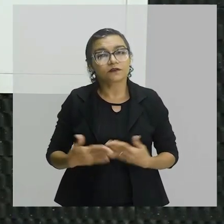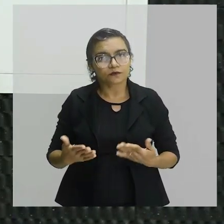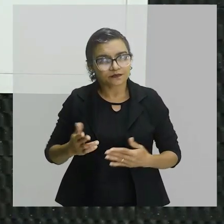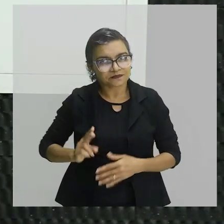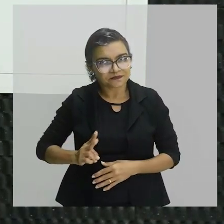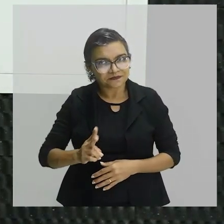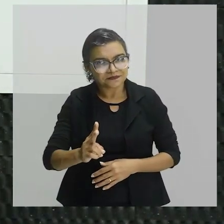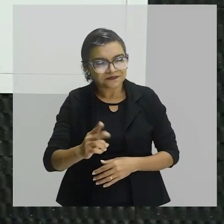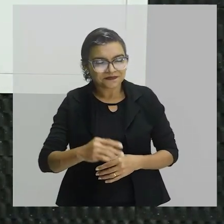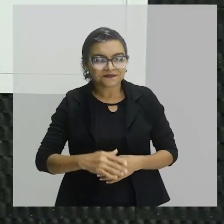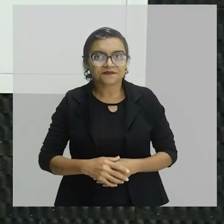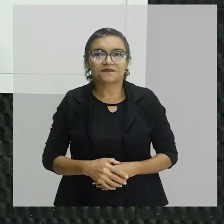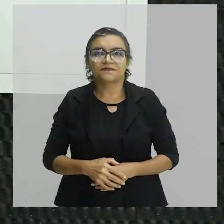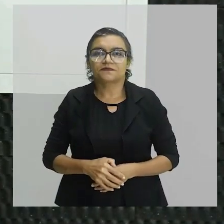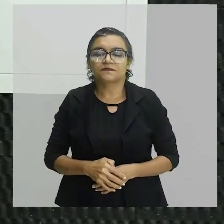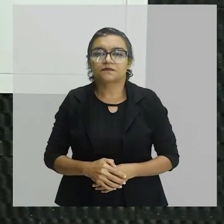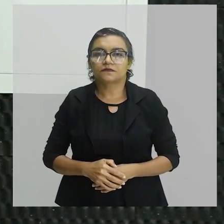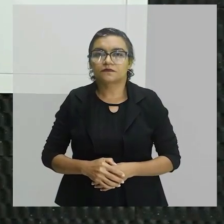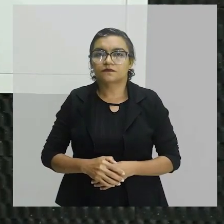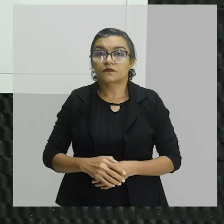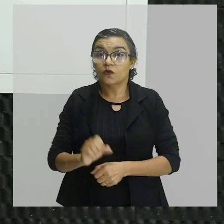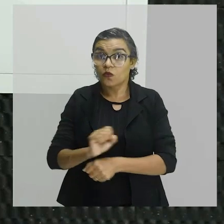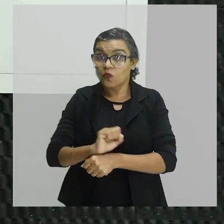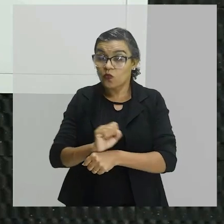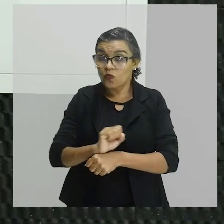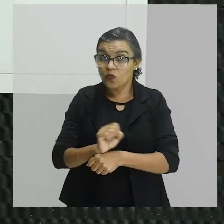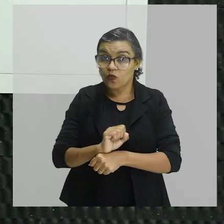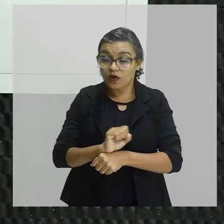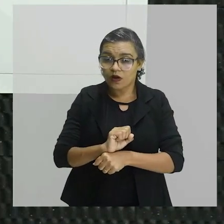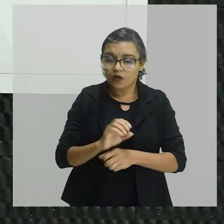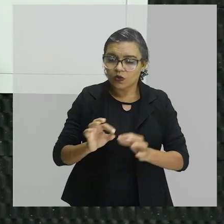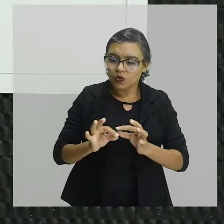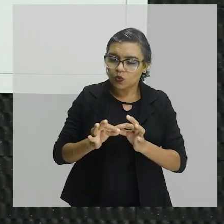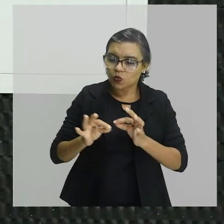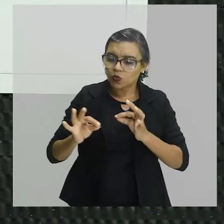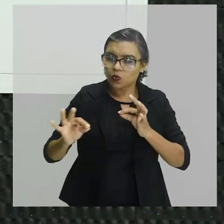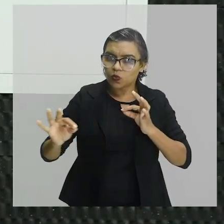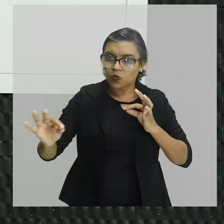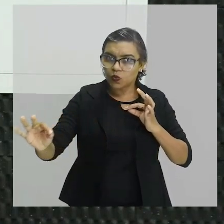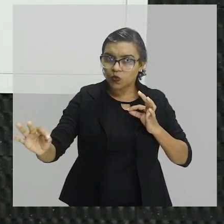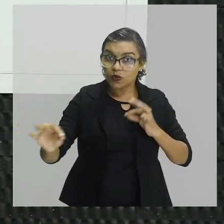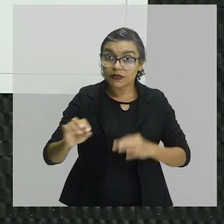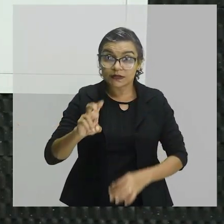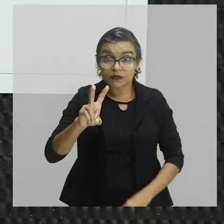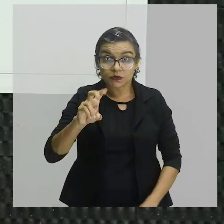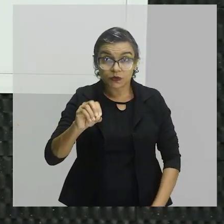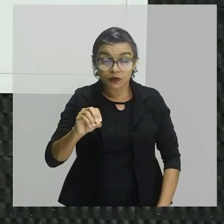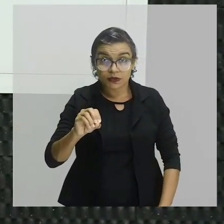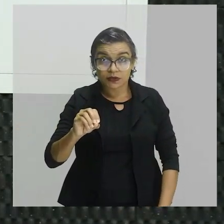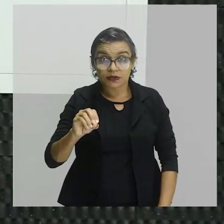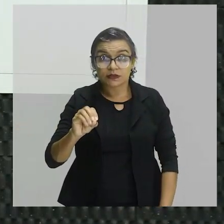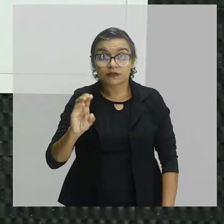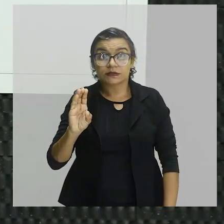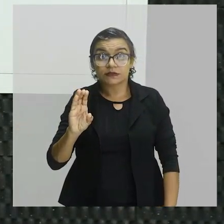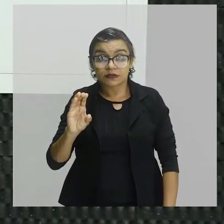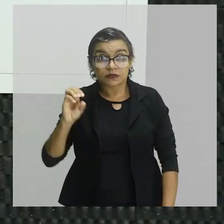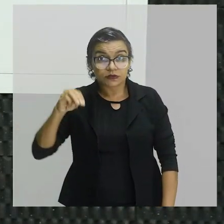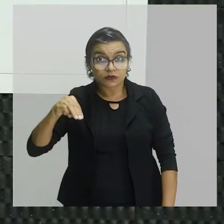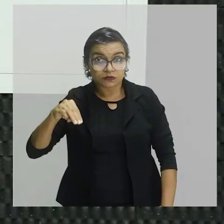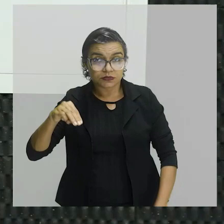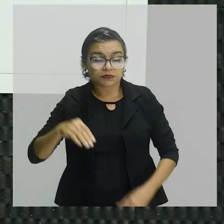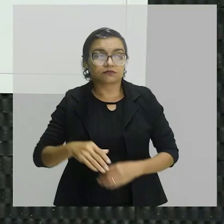continuando. Um carro percorre a distância de 50 centímetros. Então, a distância que ele vai percorrer, então vou chamar